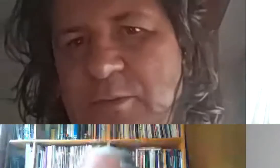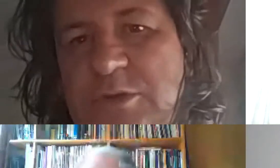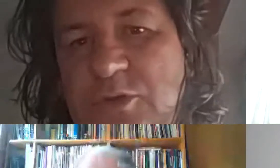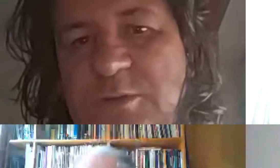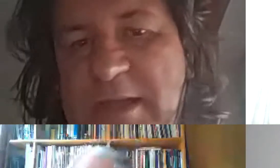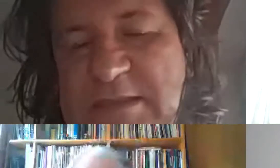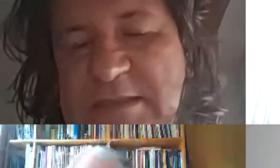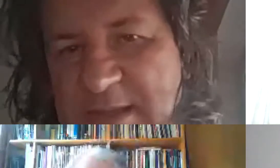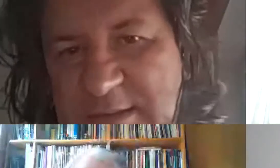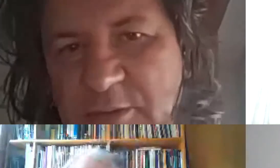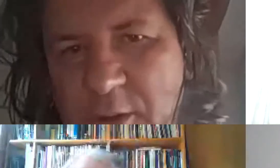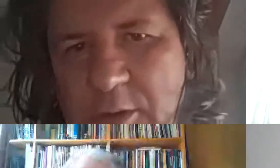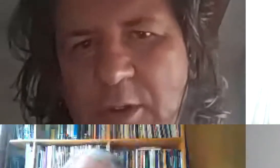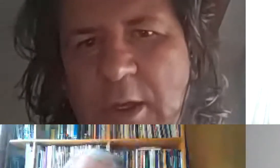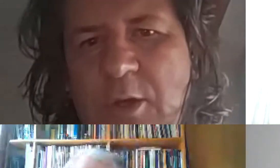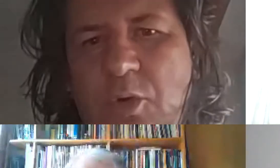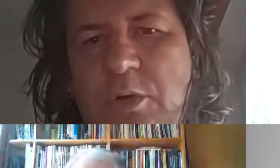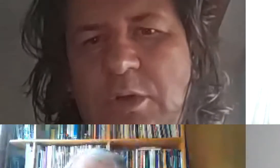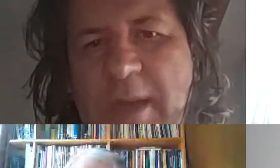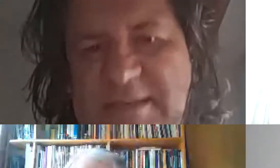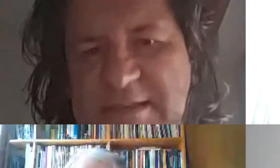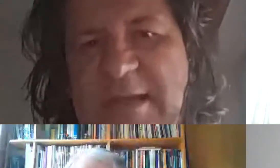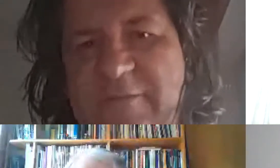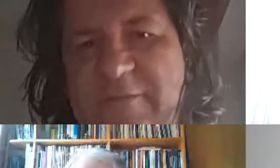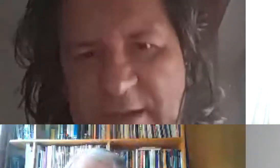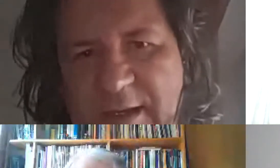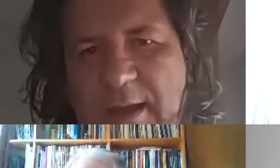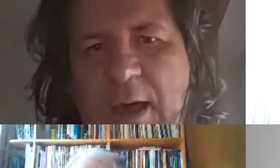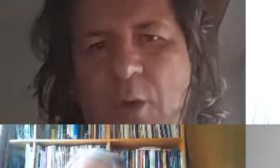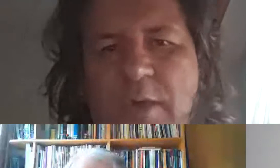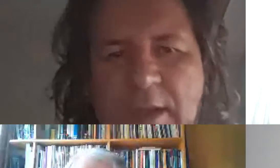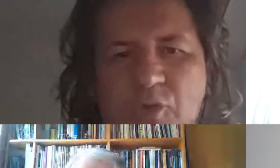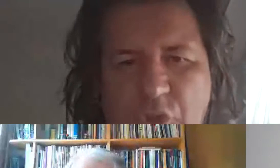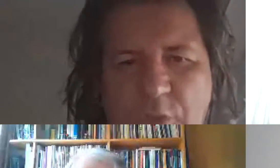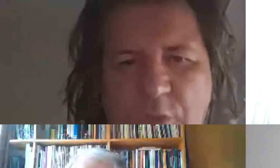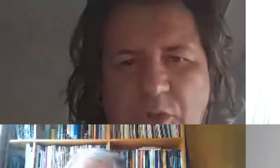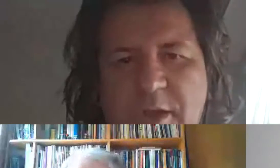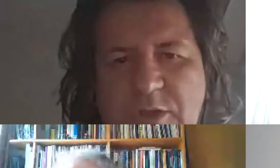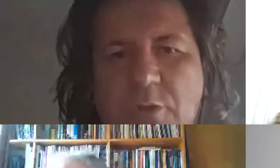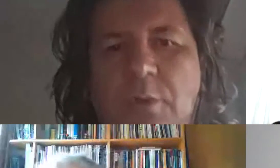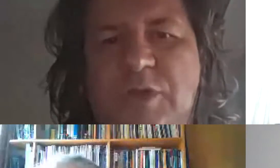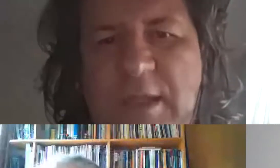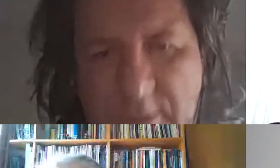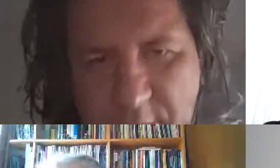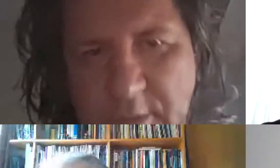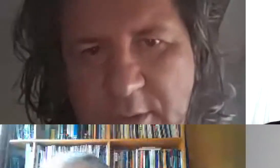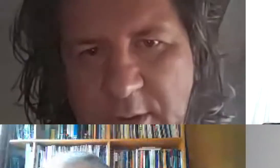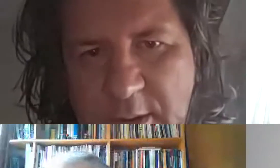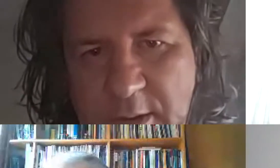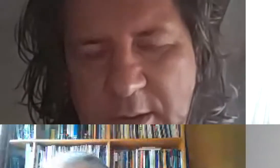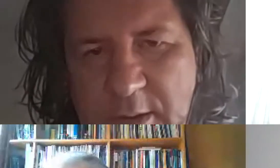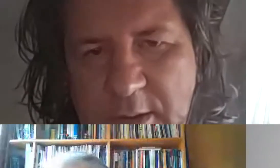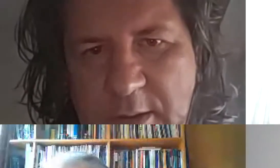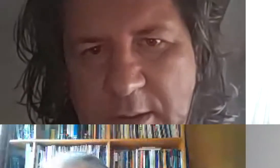mais, nos parece mais idôneo continuar a se referir ao que não somos nós como